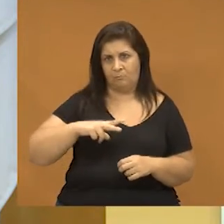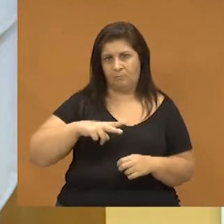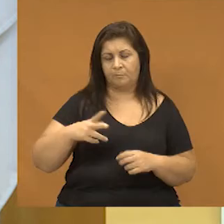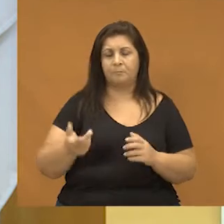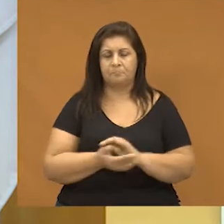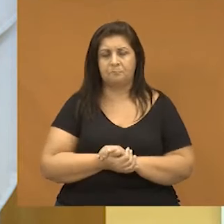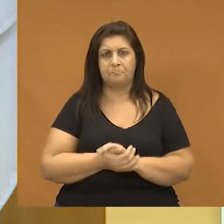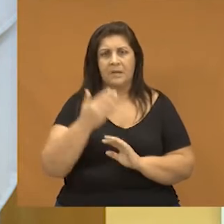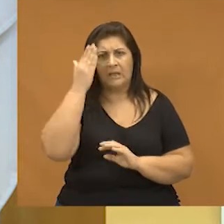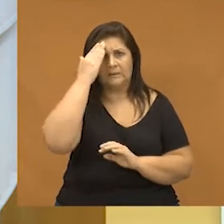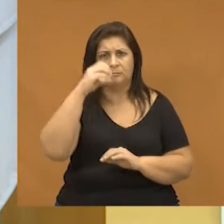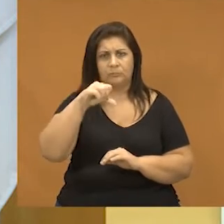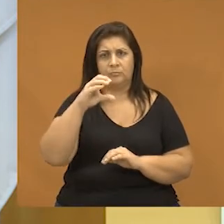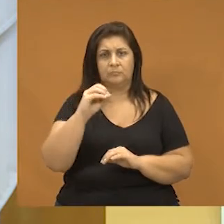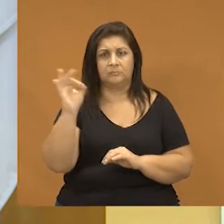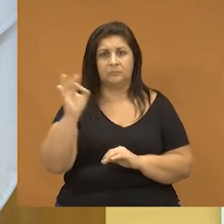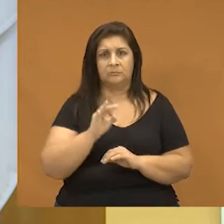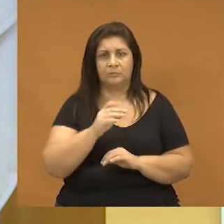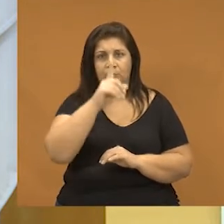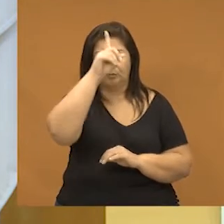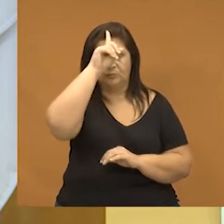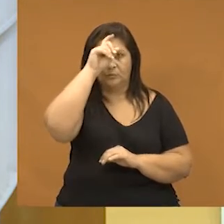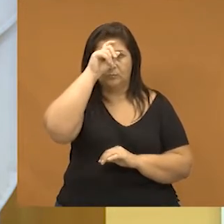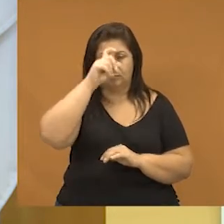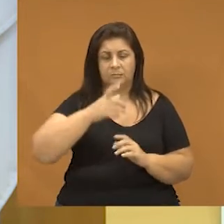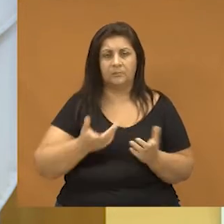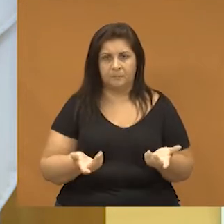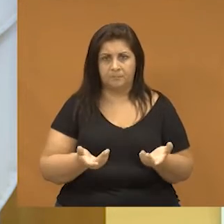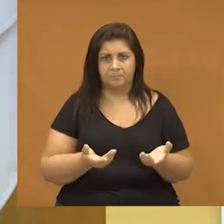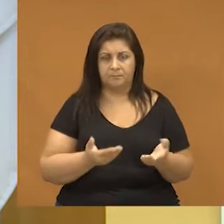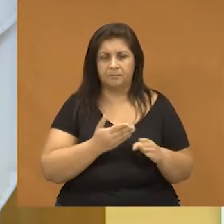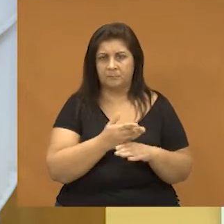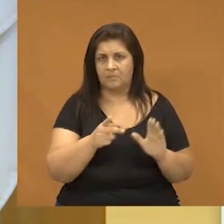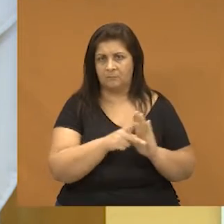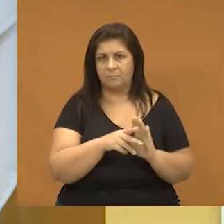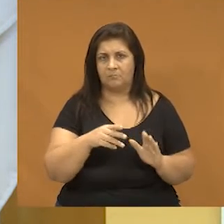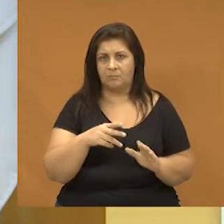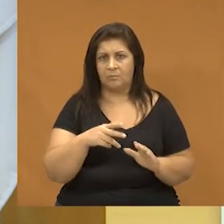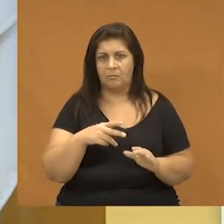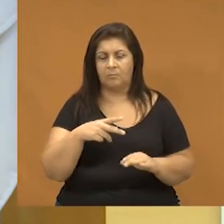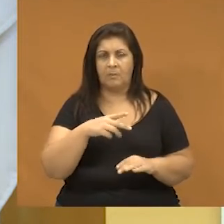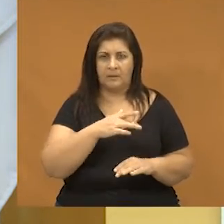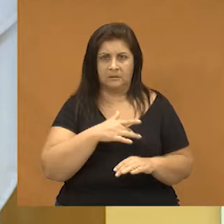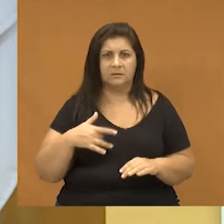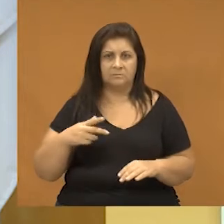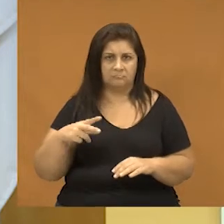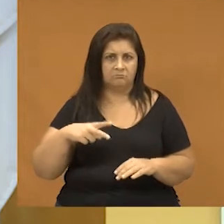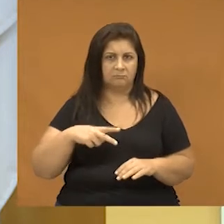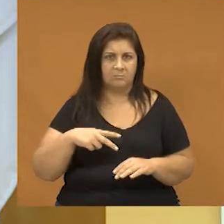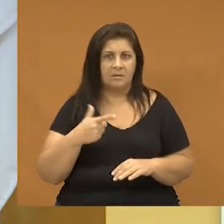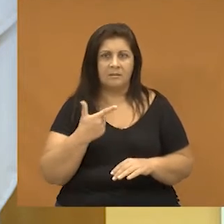que 90% dos hospitais que fazem parte desse convênio não tem